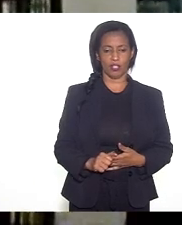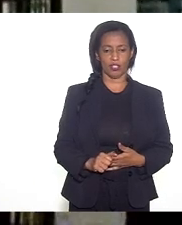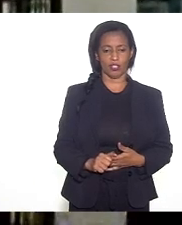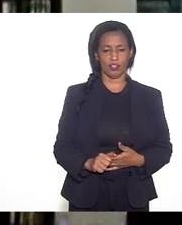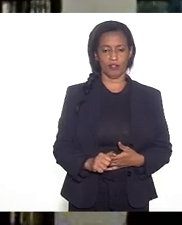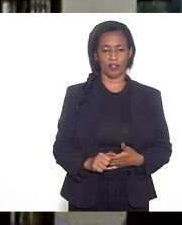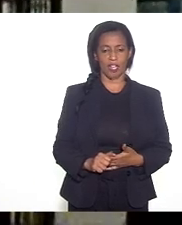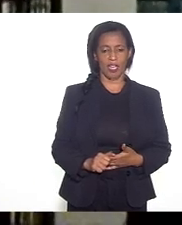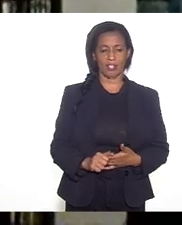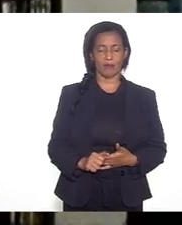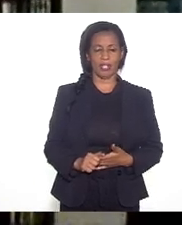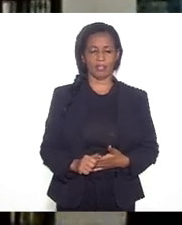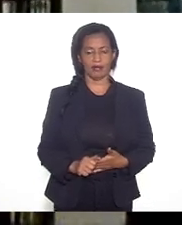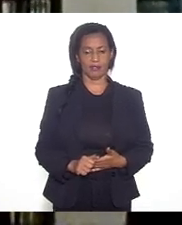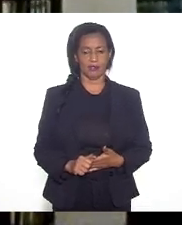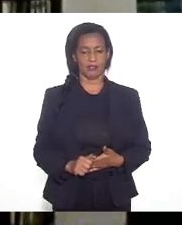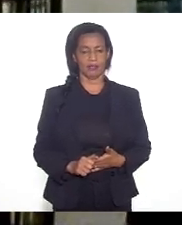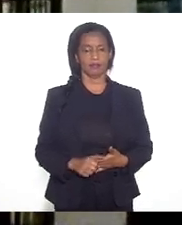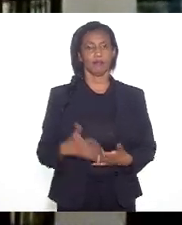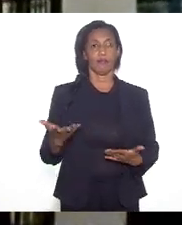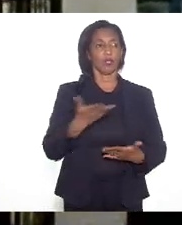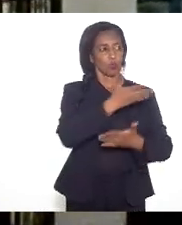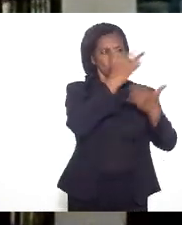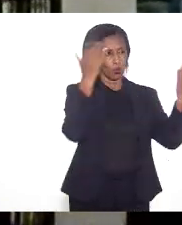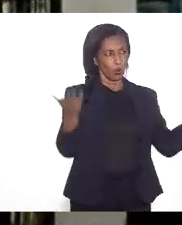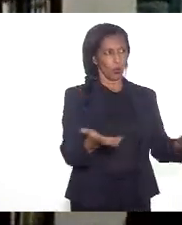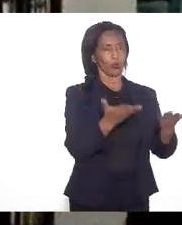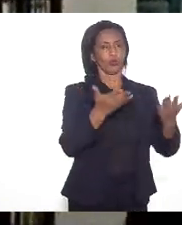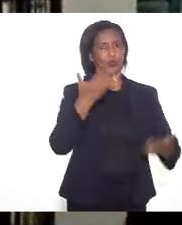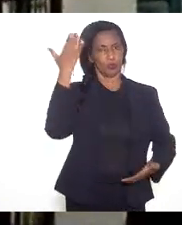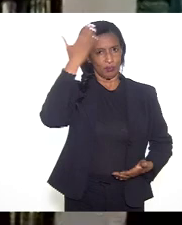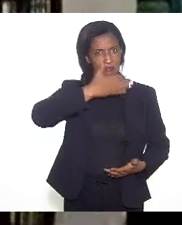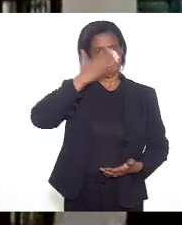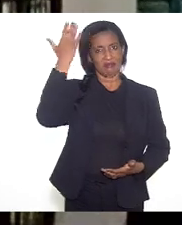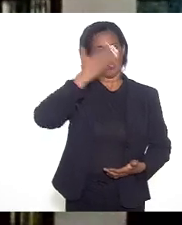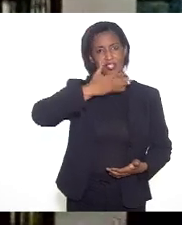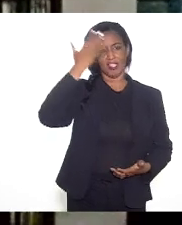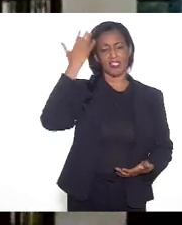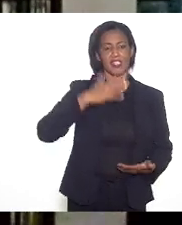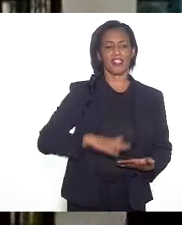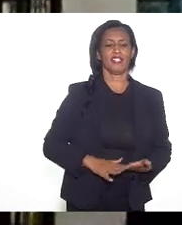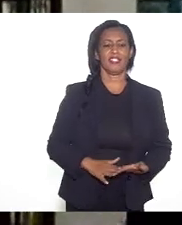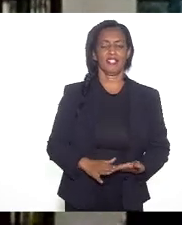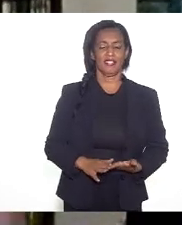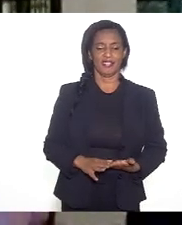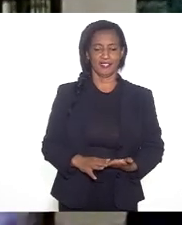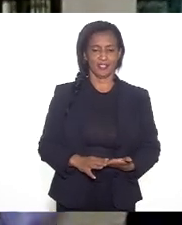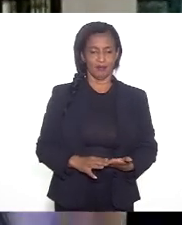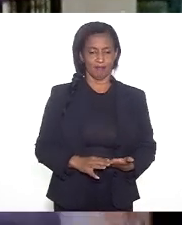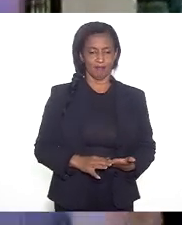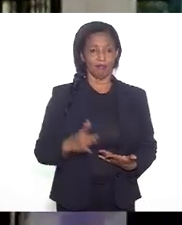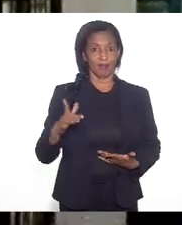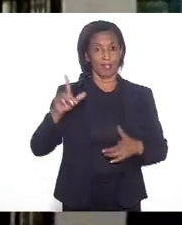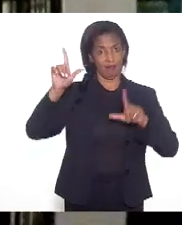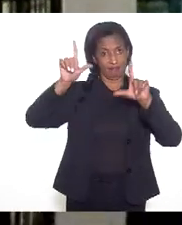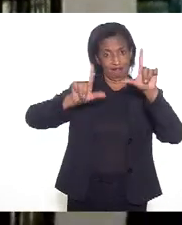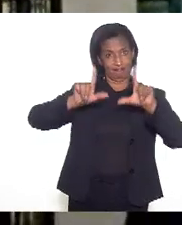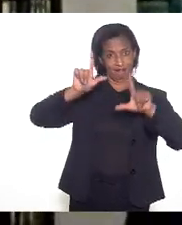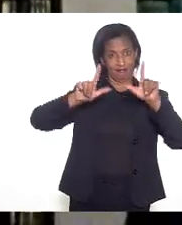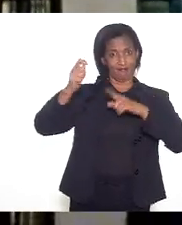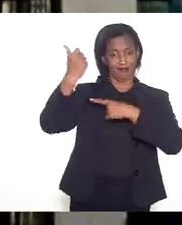Deputadas presentes, deputados presentes, servidores, aqueles que nos acompanham pela TV Alege